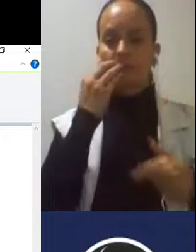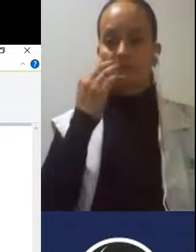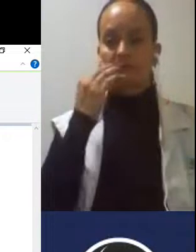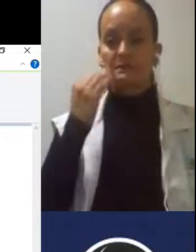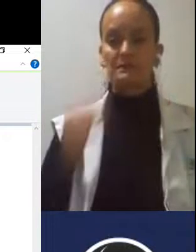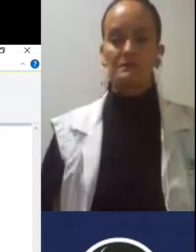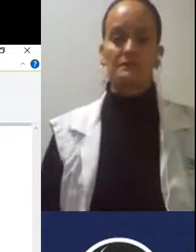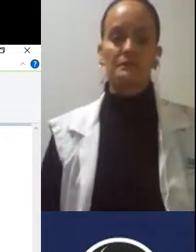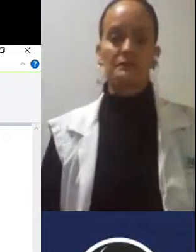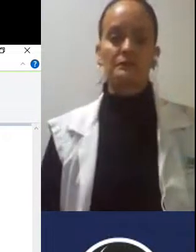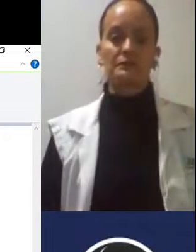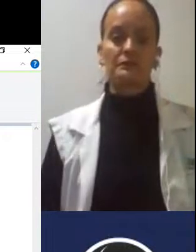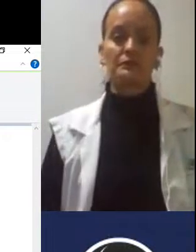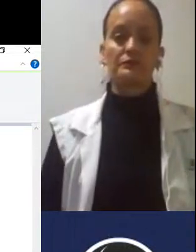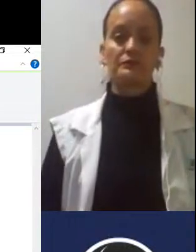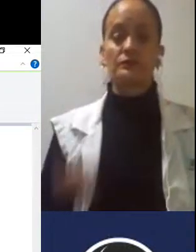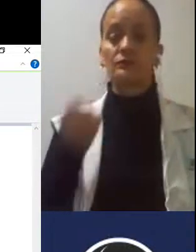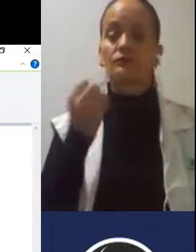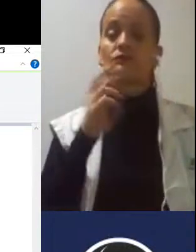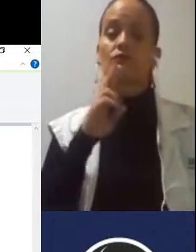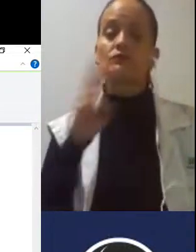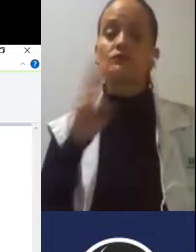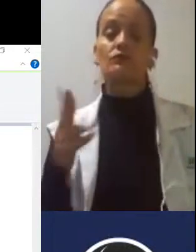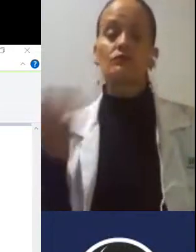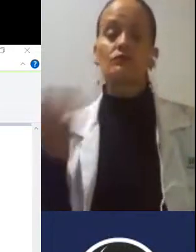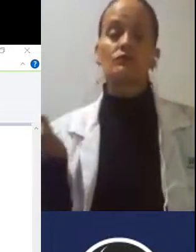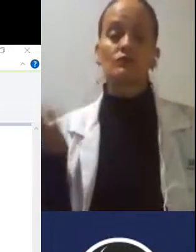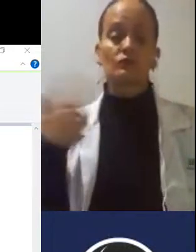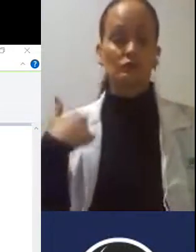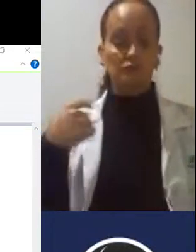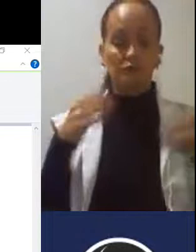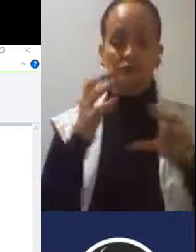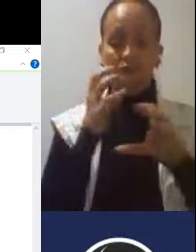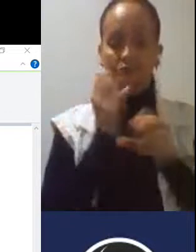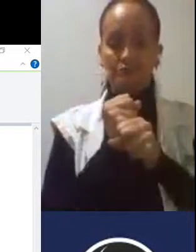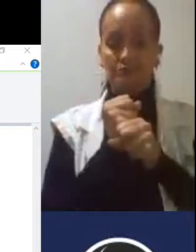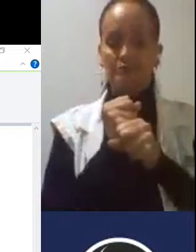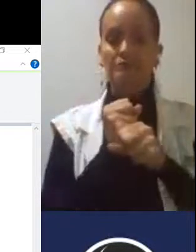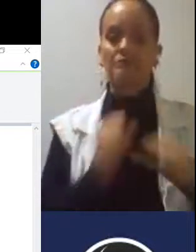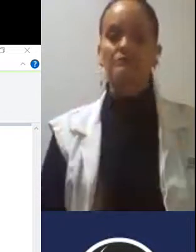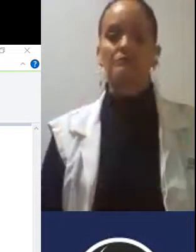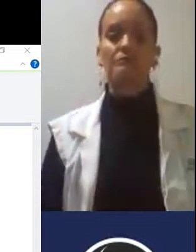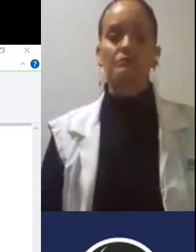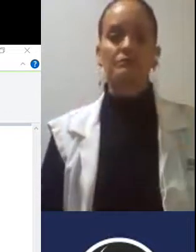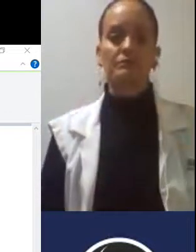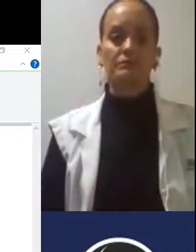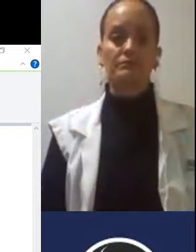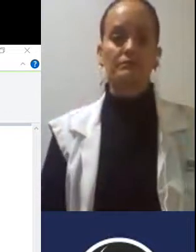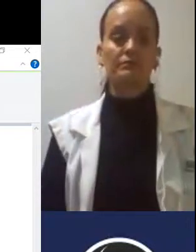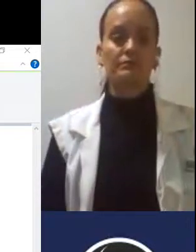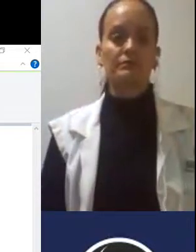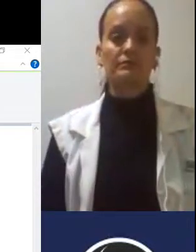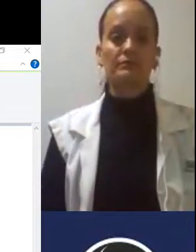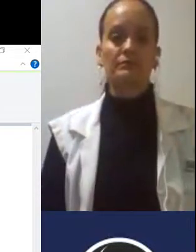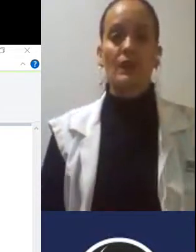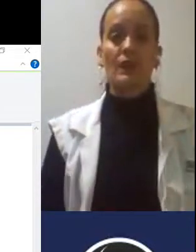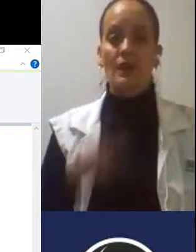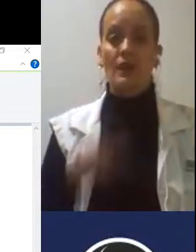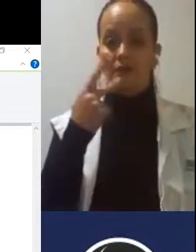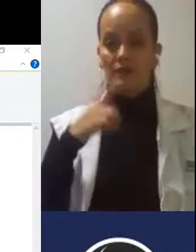Quanto que é esse valor de corrente? Vamos calcular aqui, ó. Pegar a calculadora. Então, tem lá, ó, 9 dividido